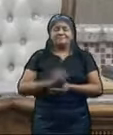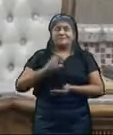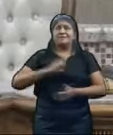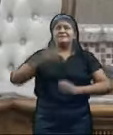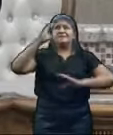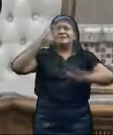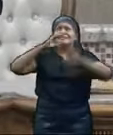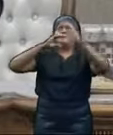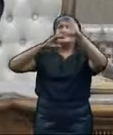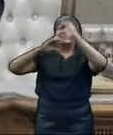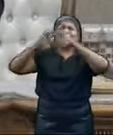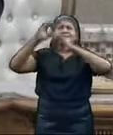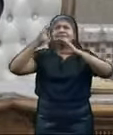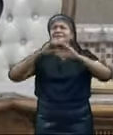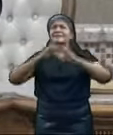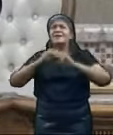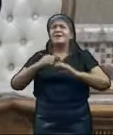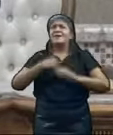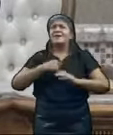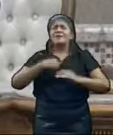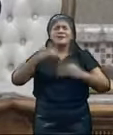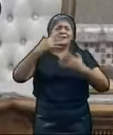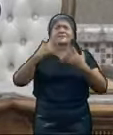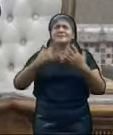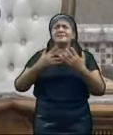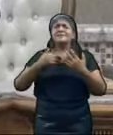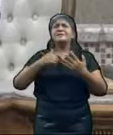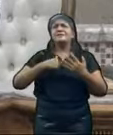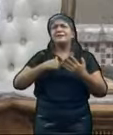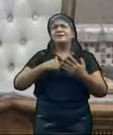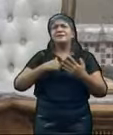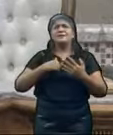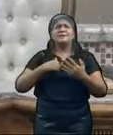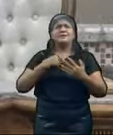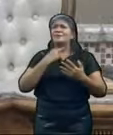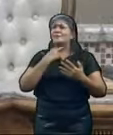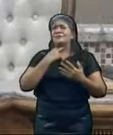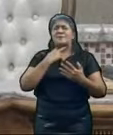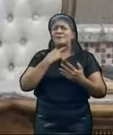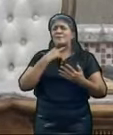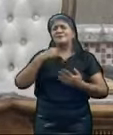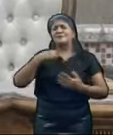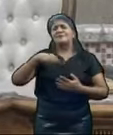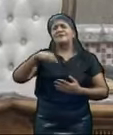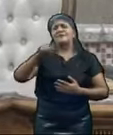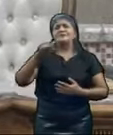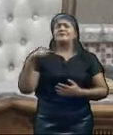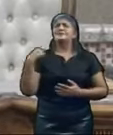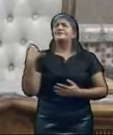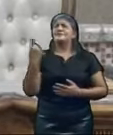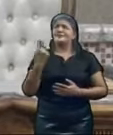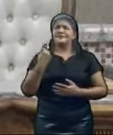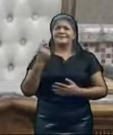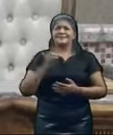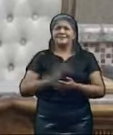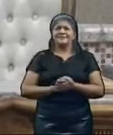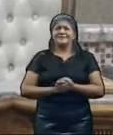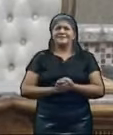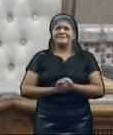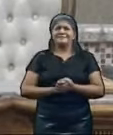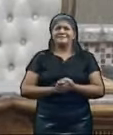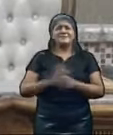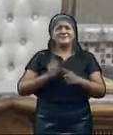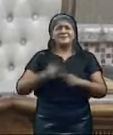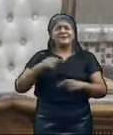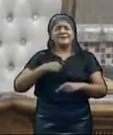sozinho sim e quase me acabei é porque ele é humilde